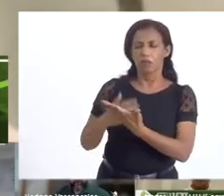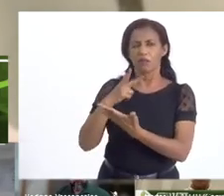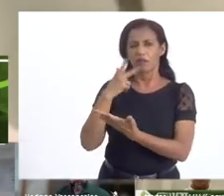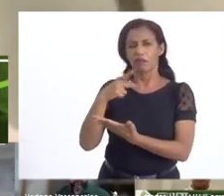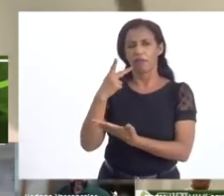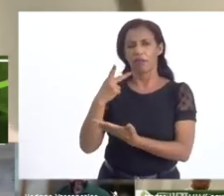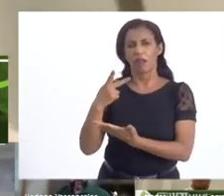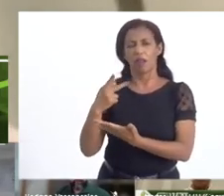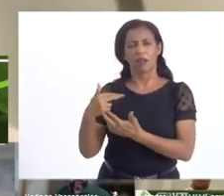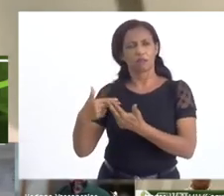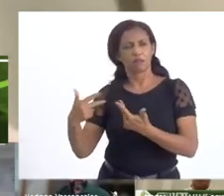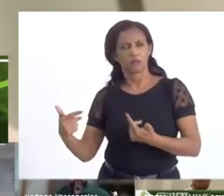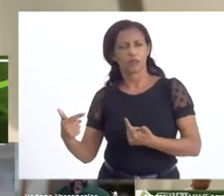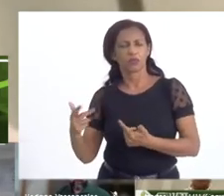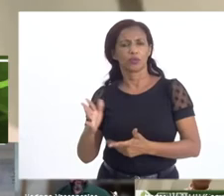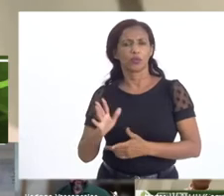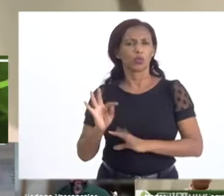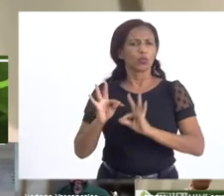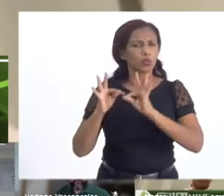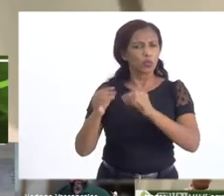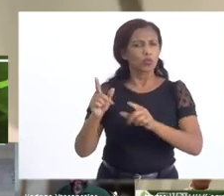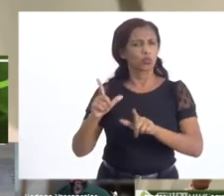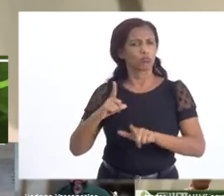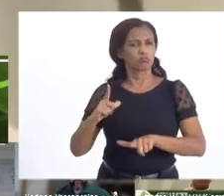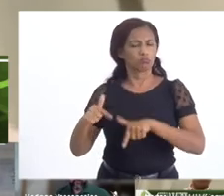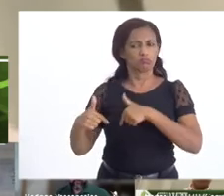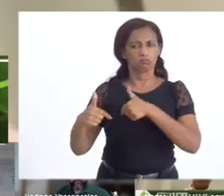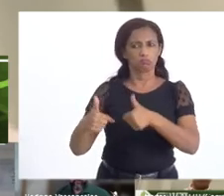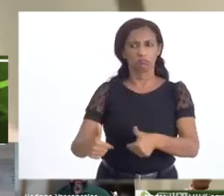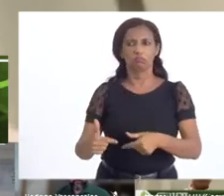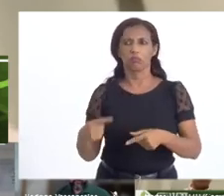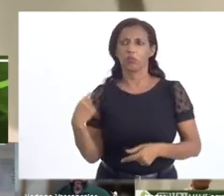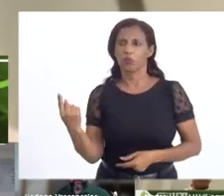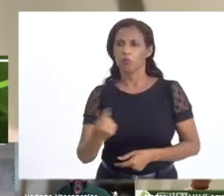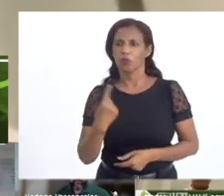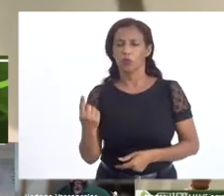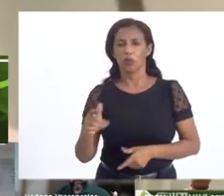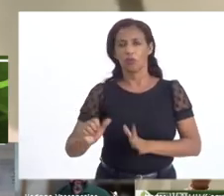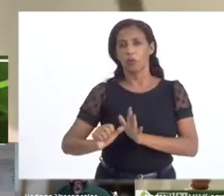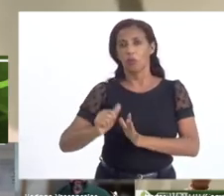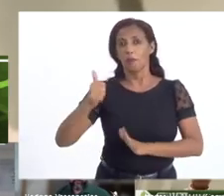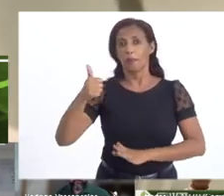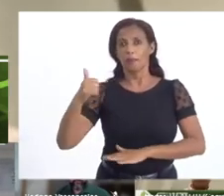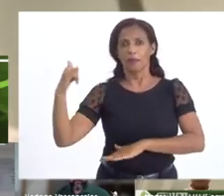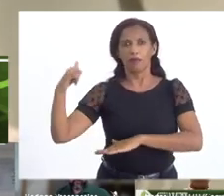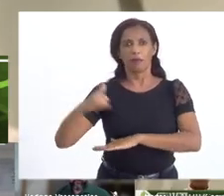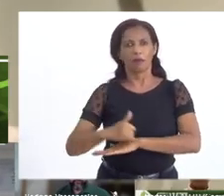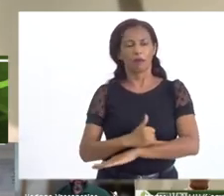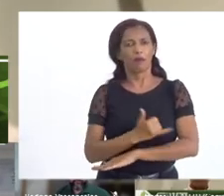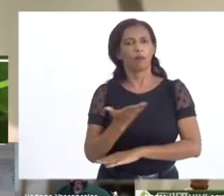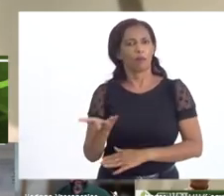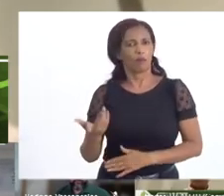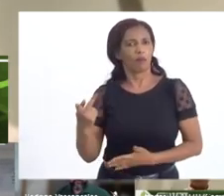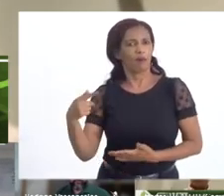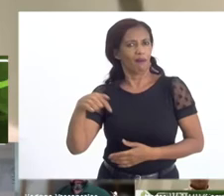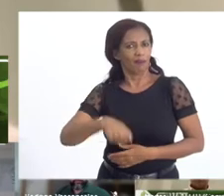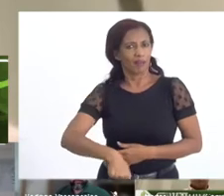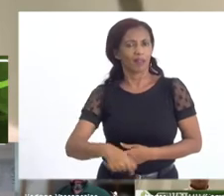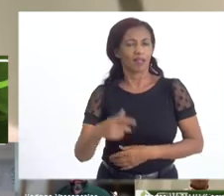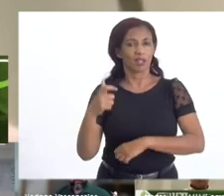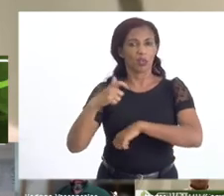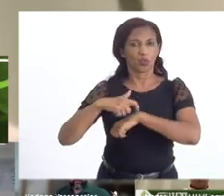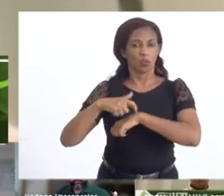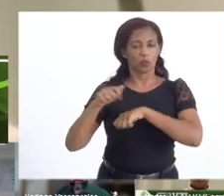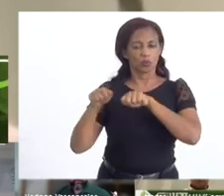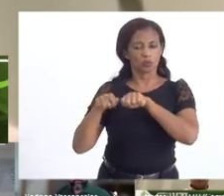sobre o que a gente tem feito. Inclusive, nós fomos talvez dos primeiros aeroportos, se não o primeiro aeroporto, no momento